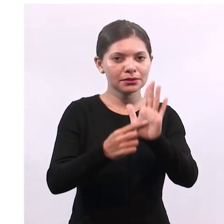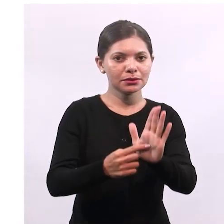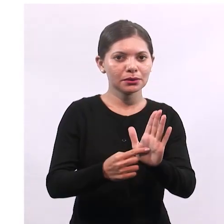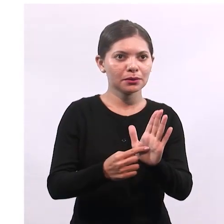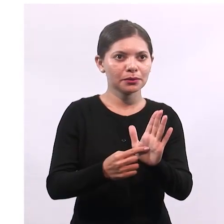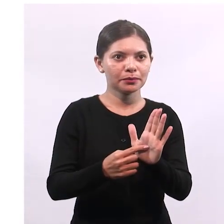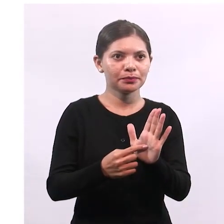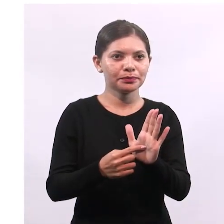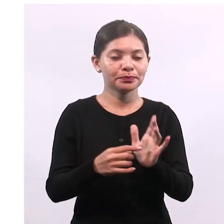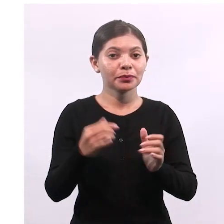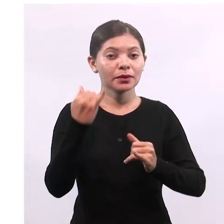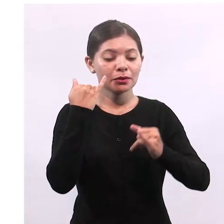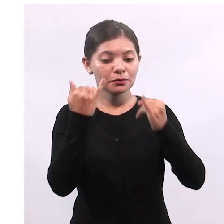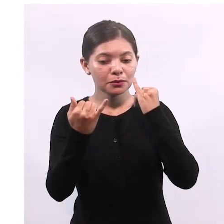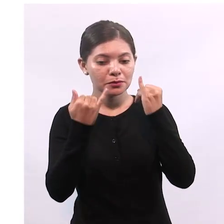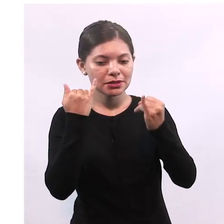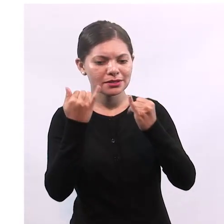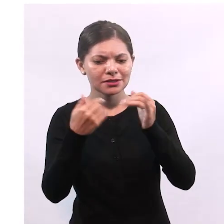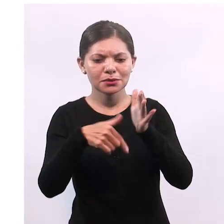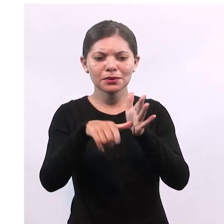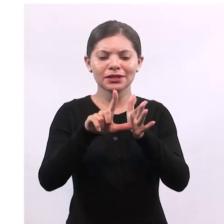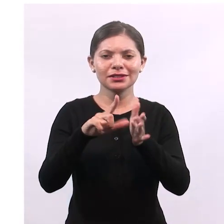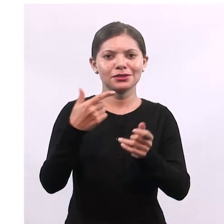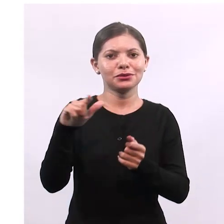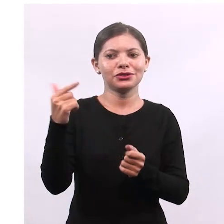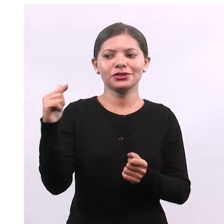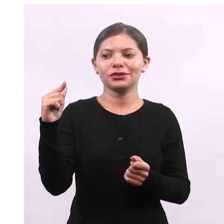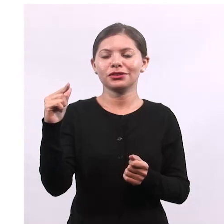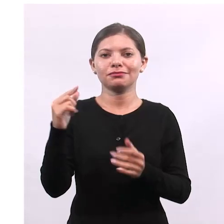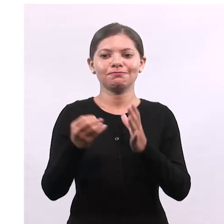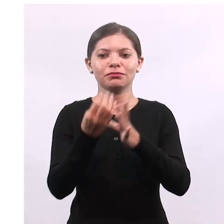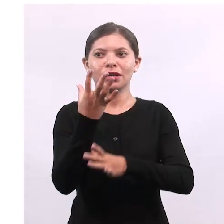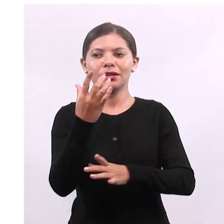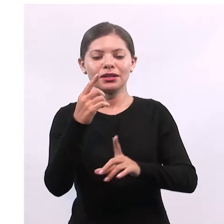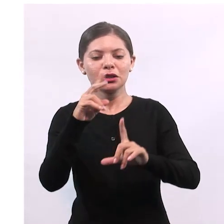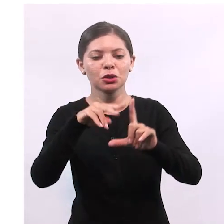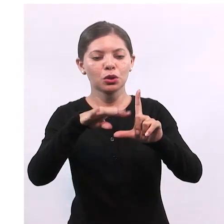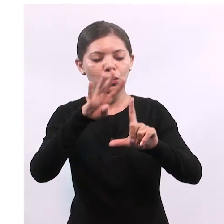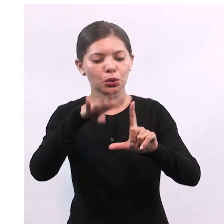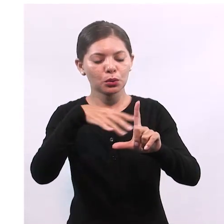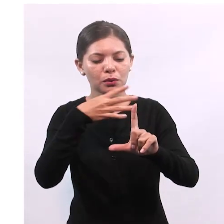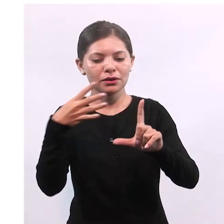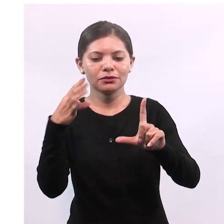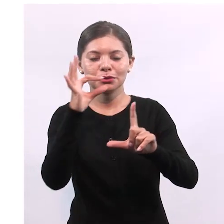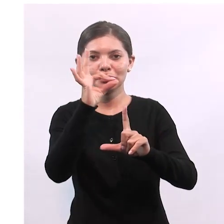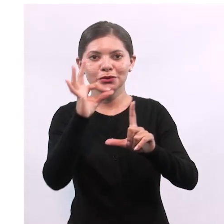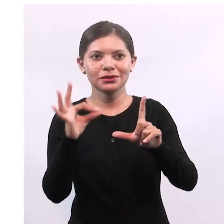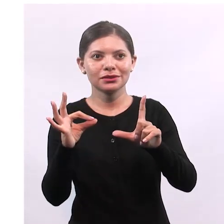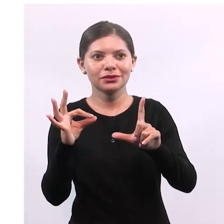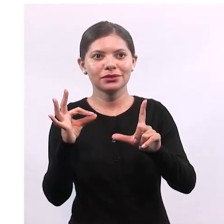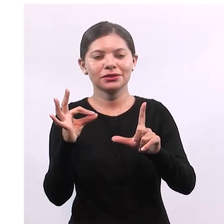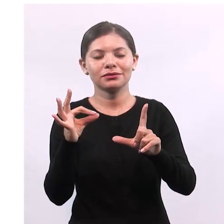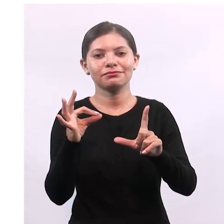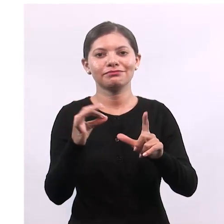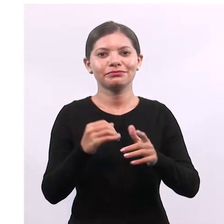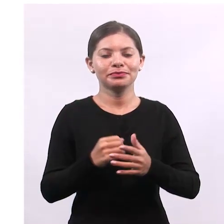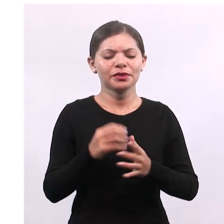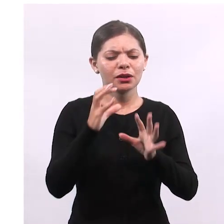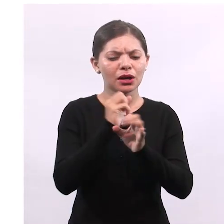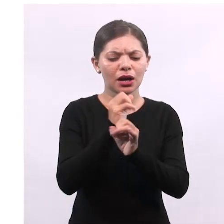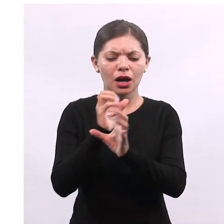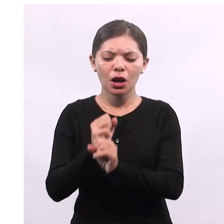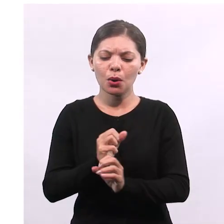ele apresentou só que ele trouxe uma informação que não tava explícita no gráfico que é a porcentagem então ele